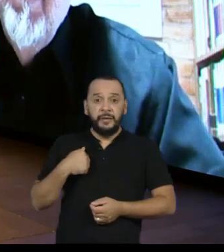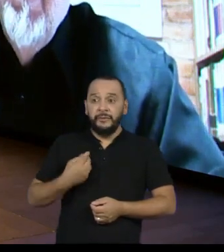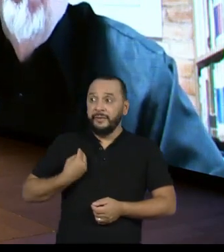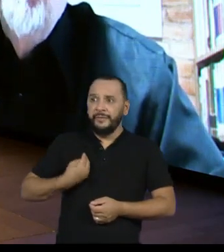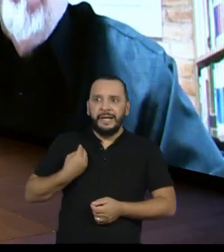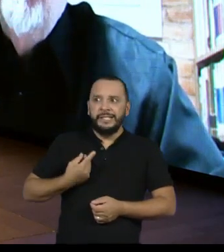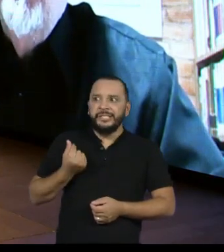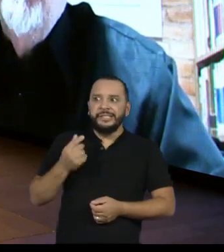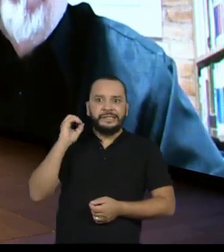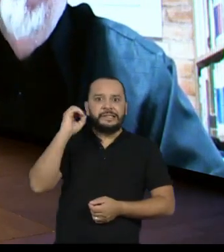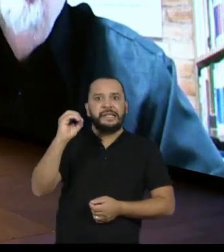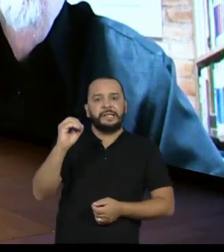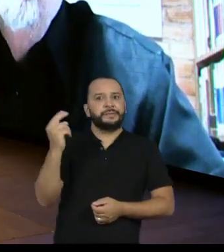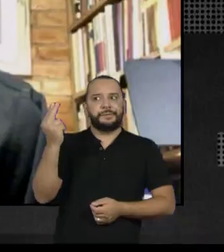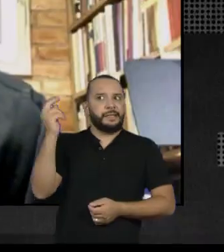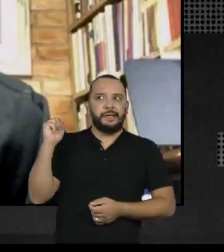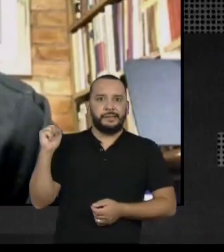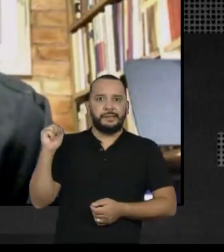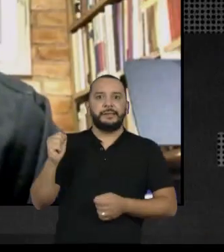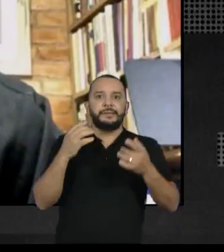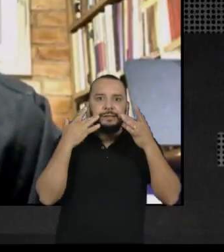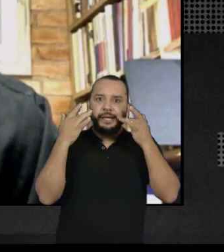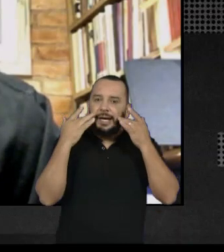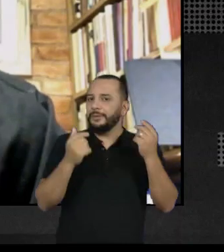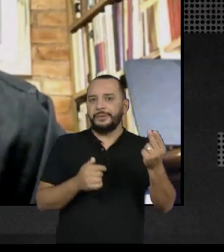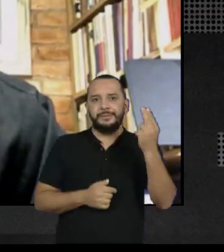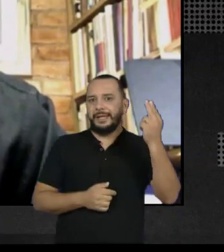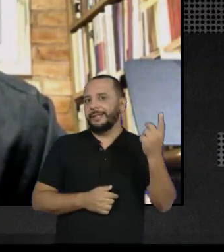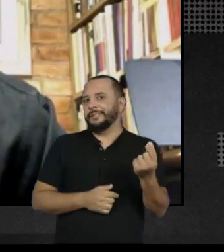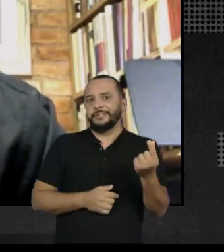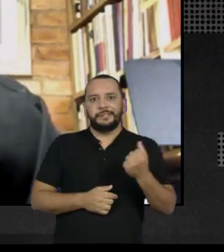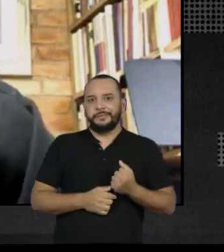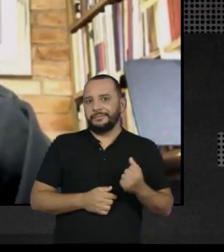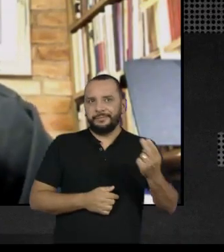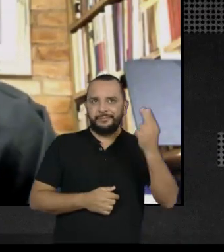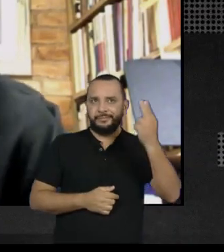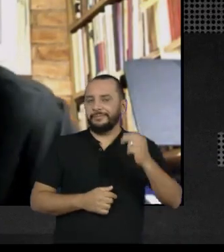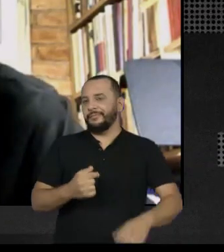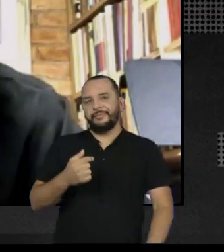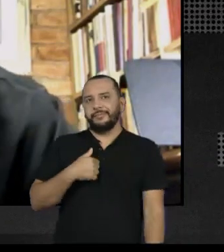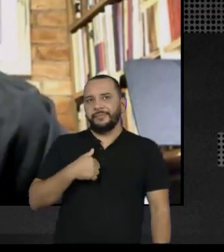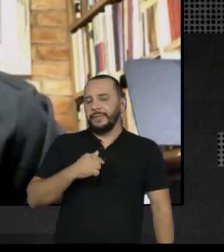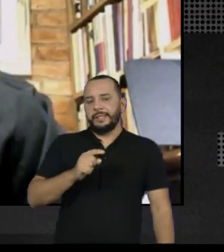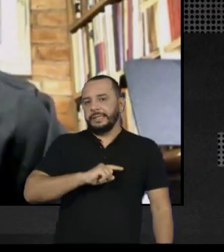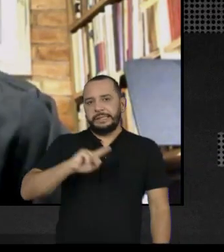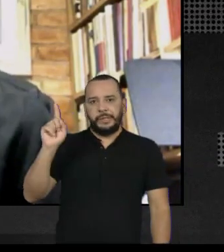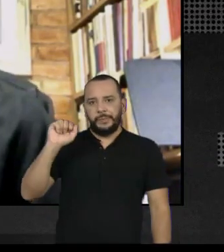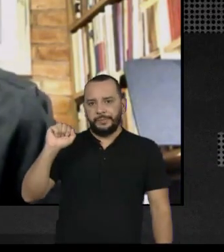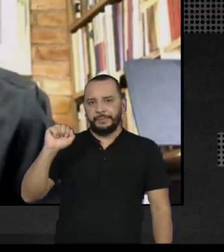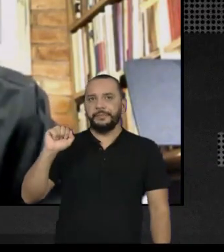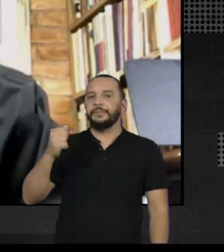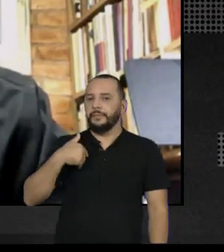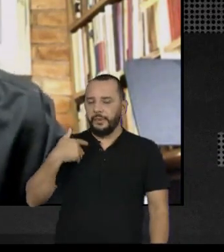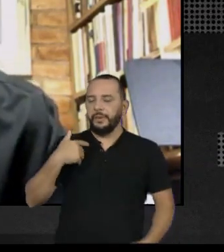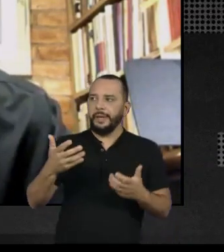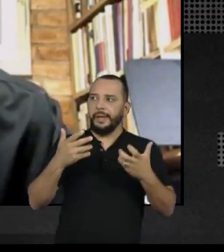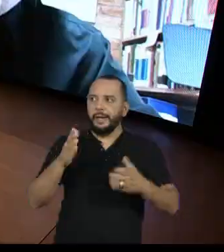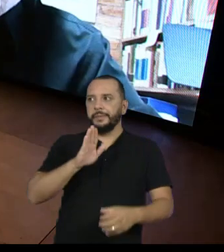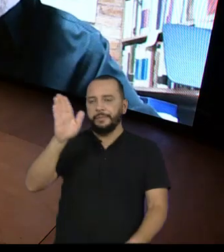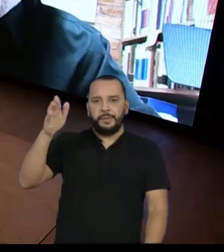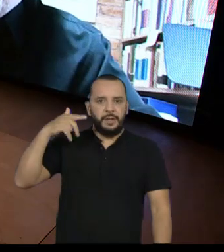Cássia que eu queria, mesmo porque eu não sou um cara de viver com... Eu vivo com pouco dinheiro, mas eu